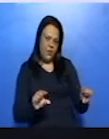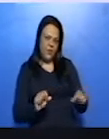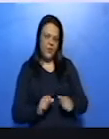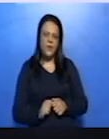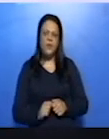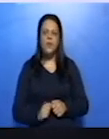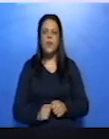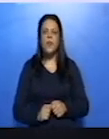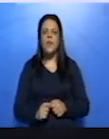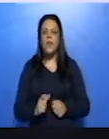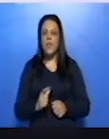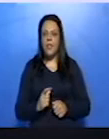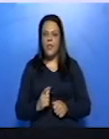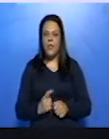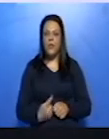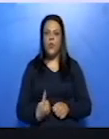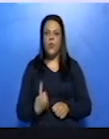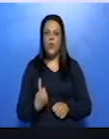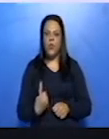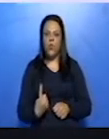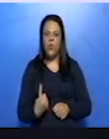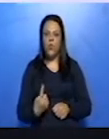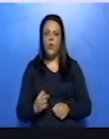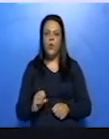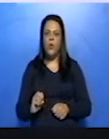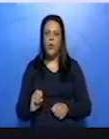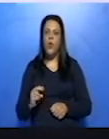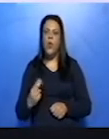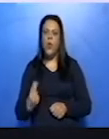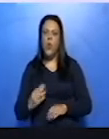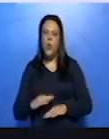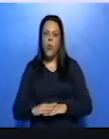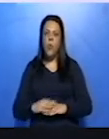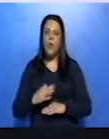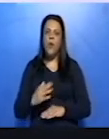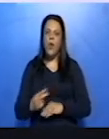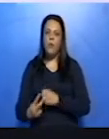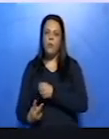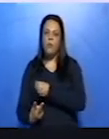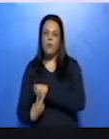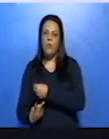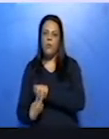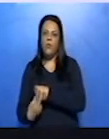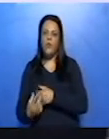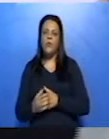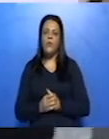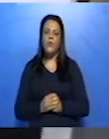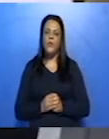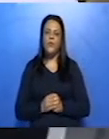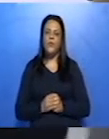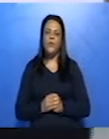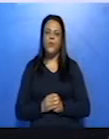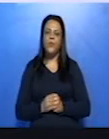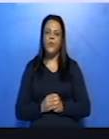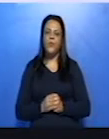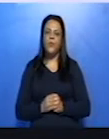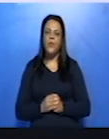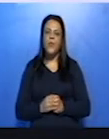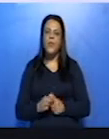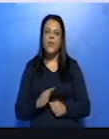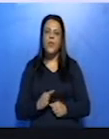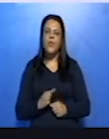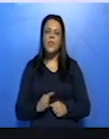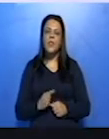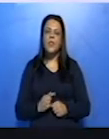mais orações. Então eu posso ter uma ou então mais orações, formando um todo com sentido